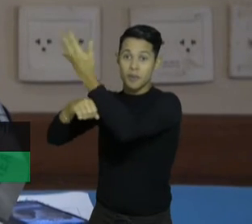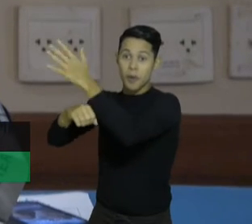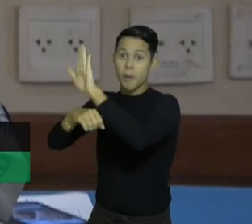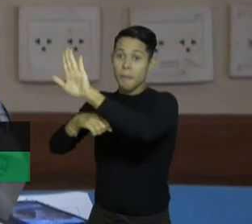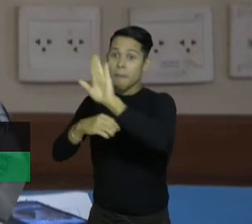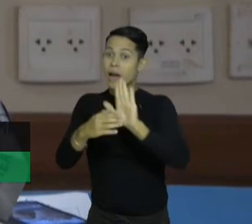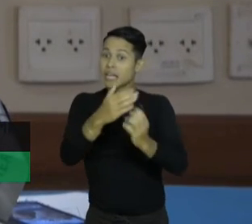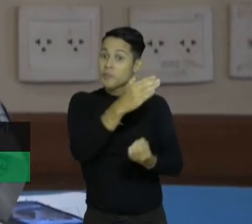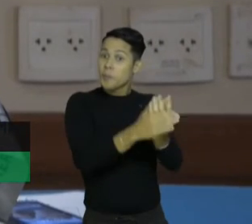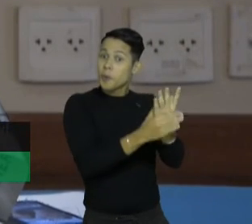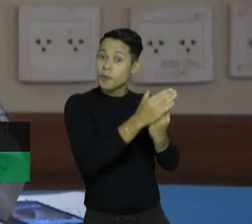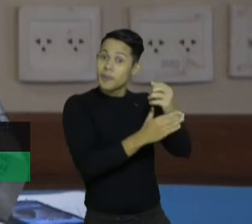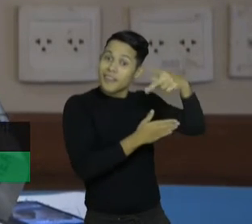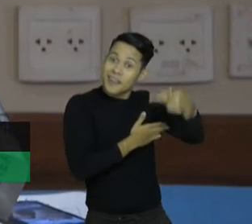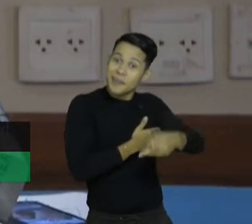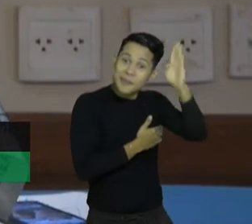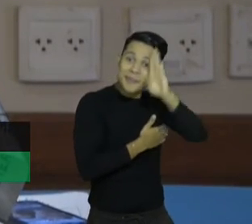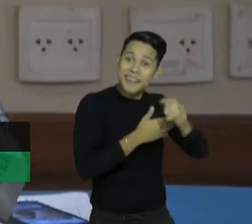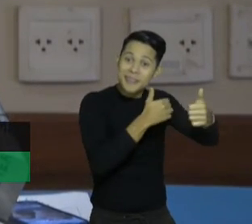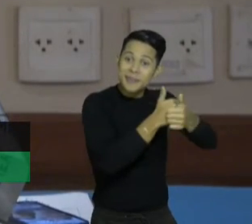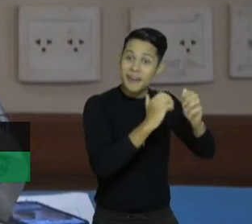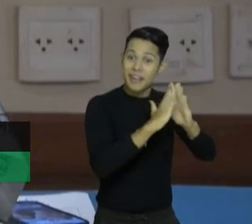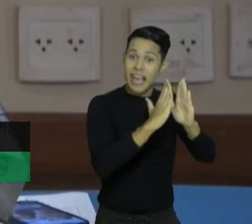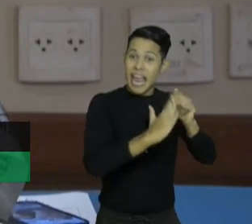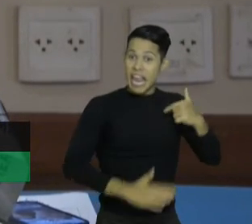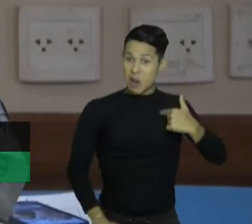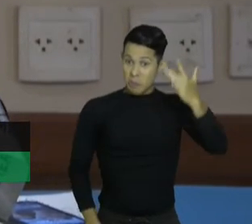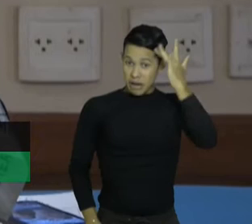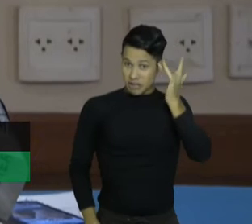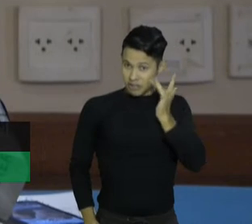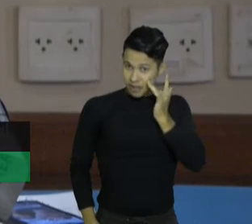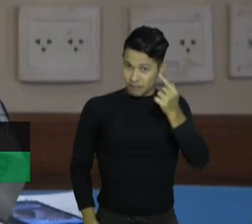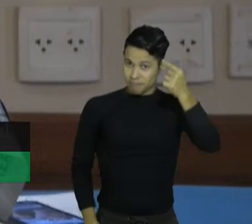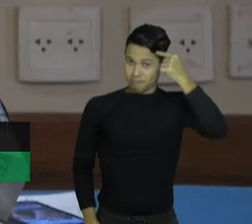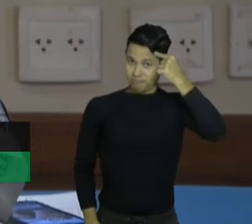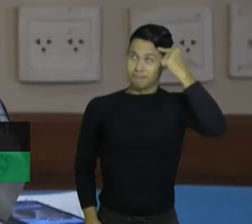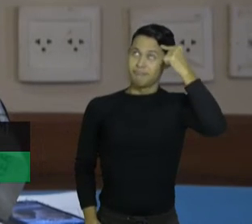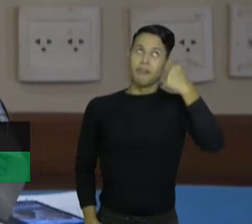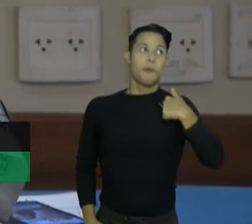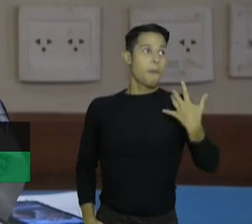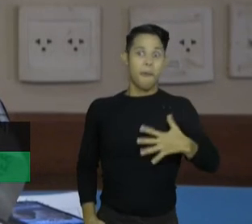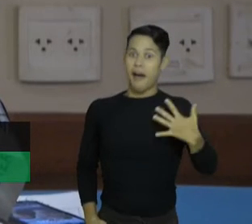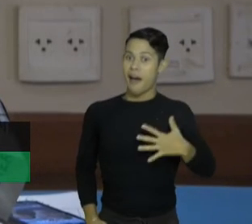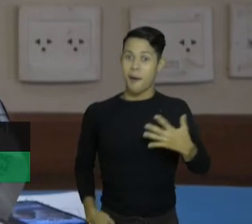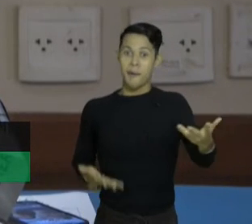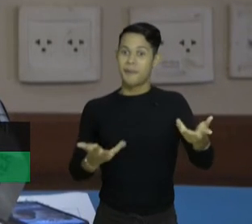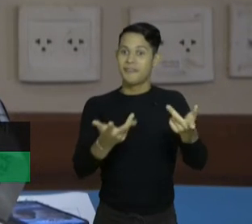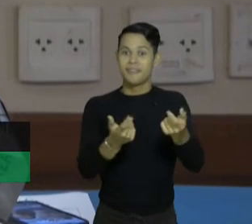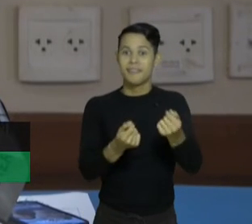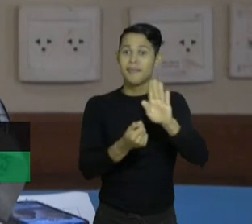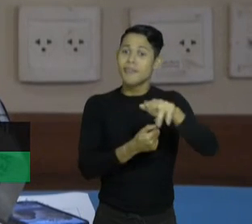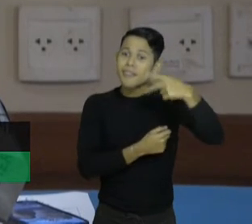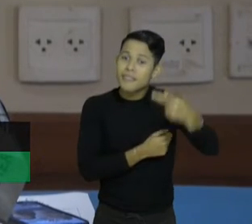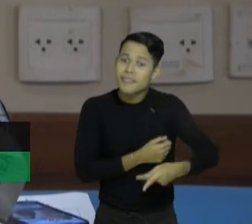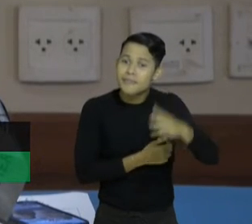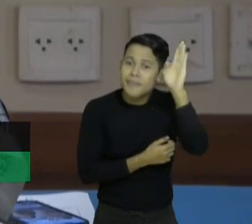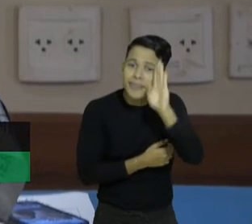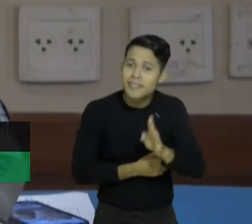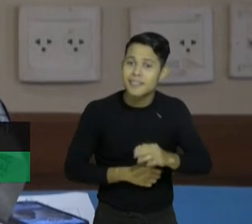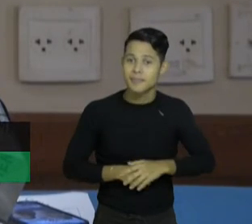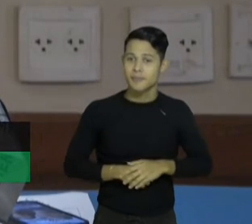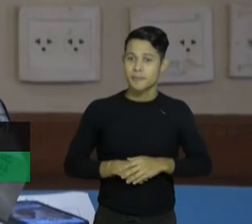minha casa achando que eu estava fazendo um um negócio fora do mundo e o outro aspecto importante também que a gente não pode deixar